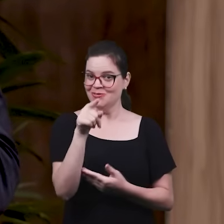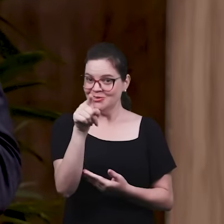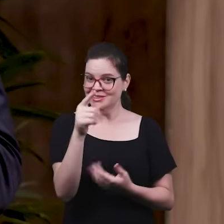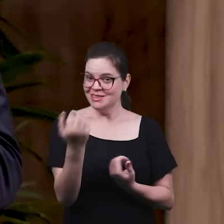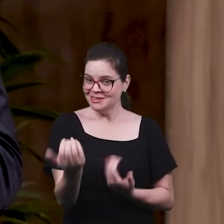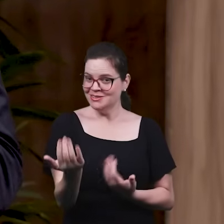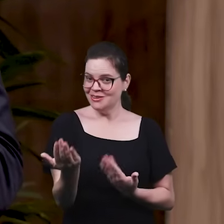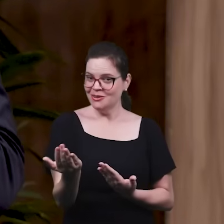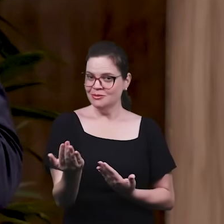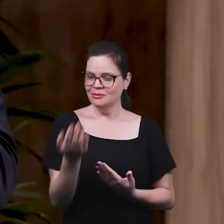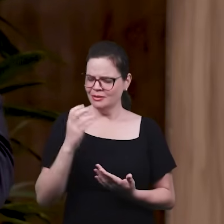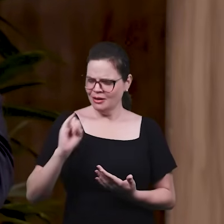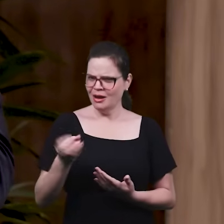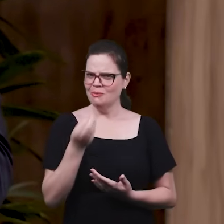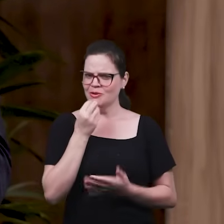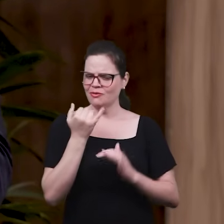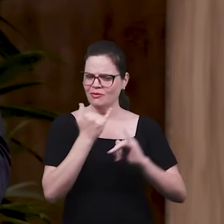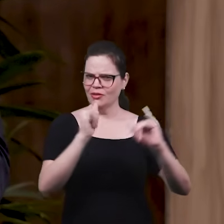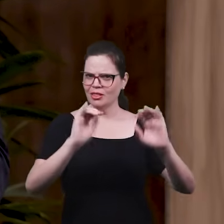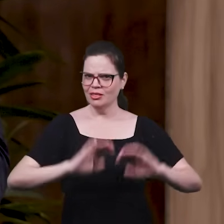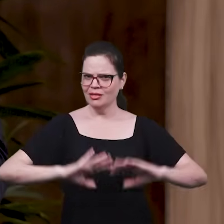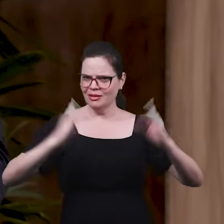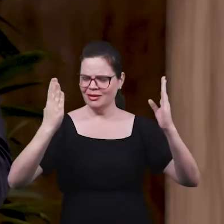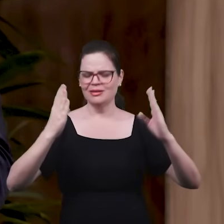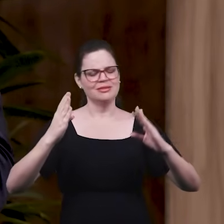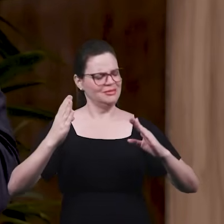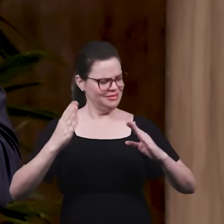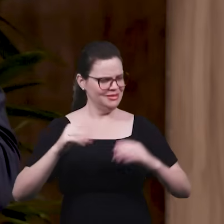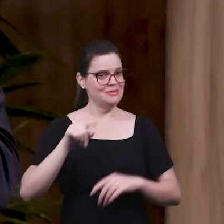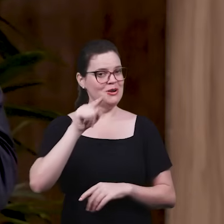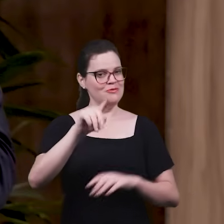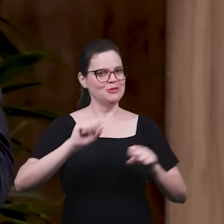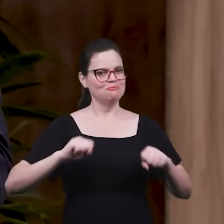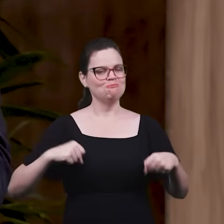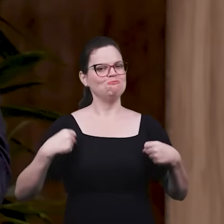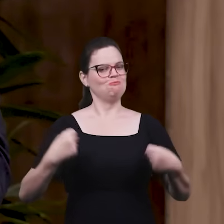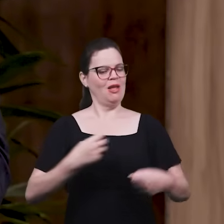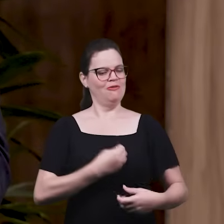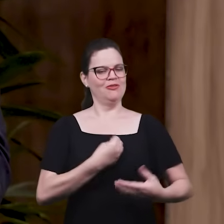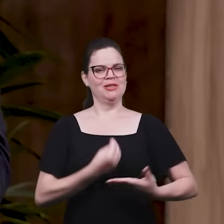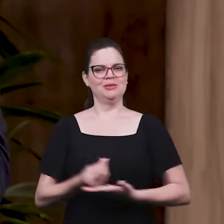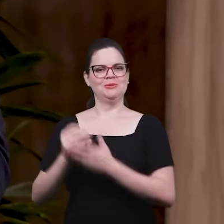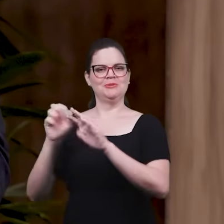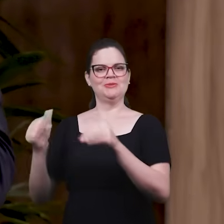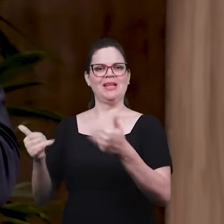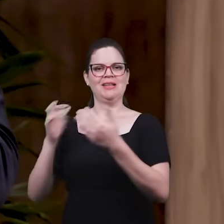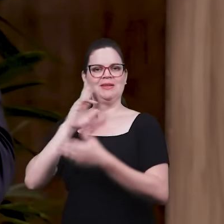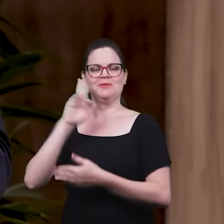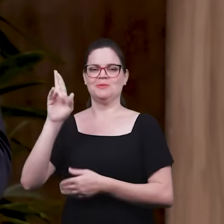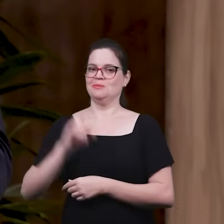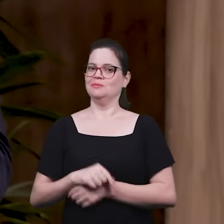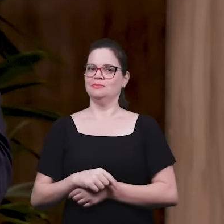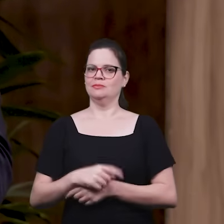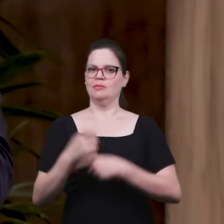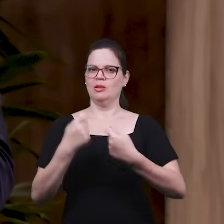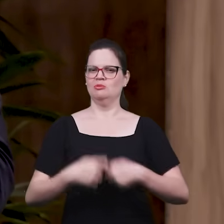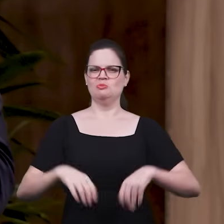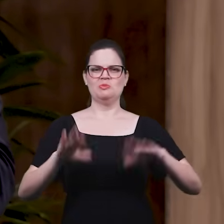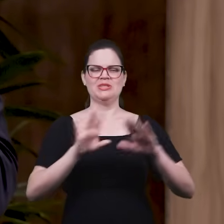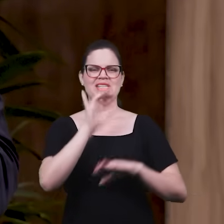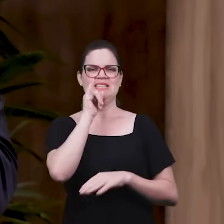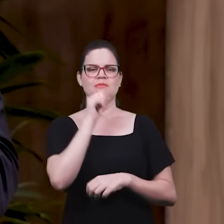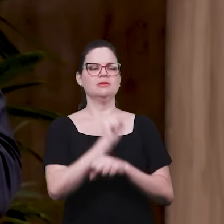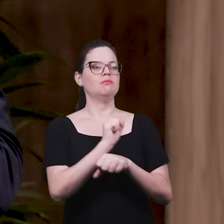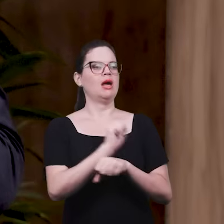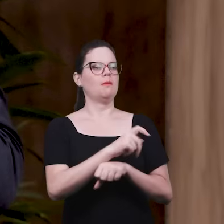jovem, aproveite o Trombetas e Festas para você se dedicar ao Senhor. Você não precisa, às vezes, nem que o seu pastor